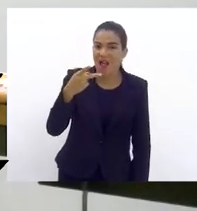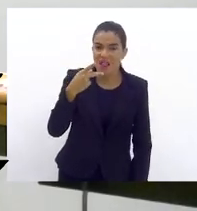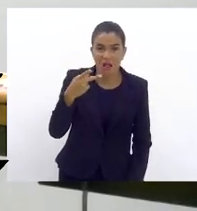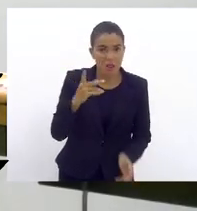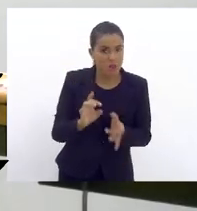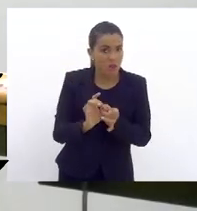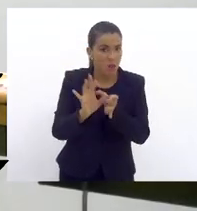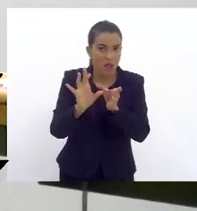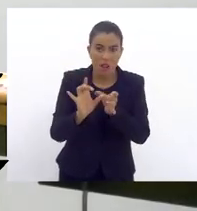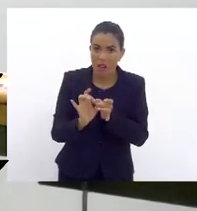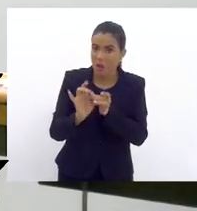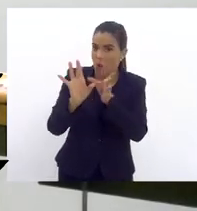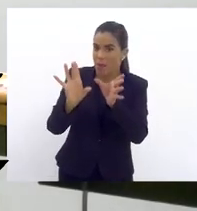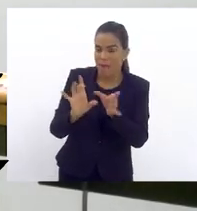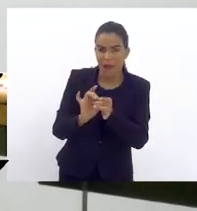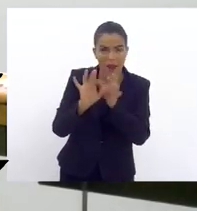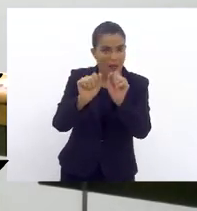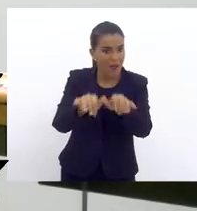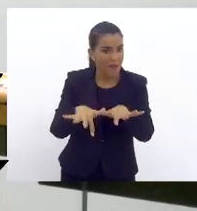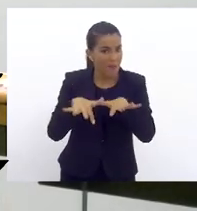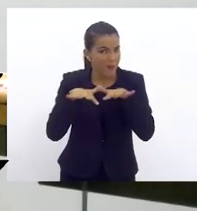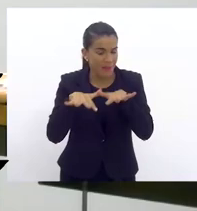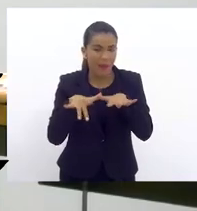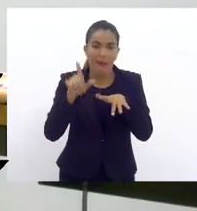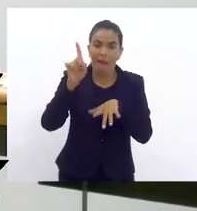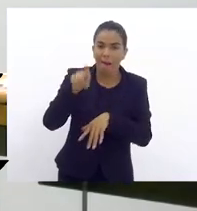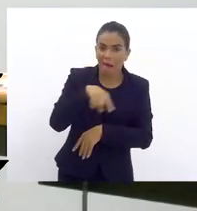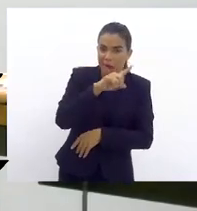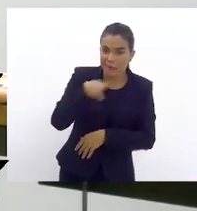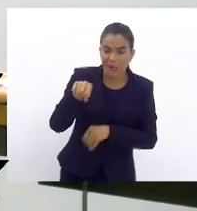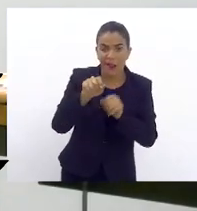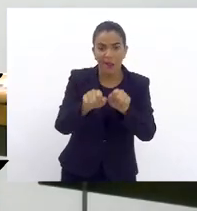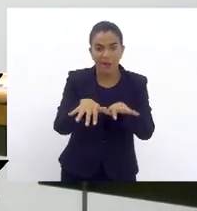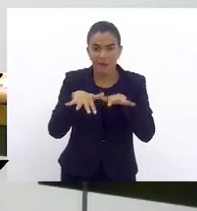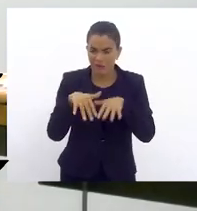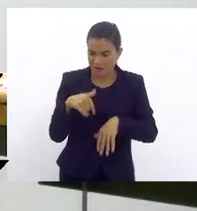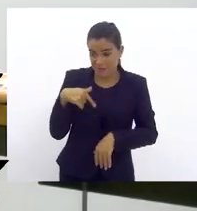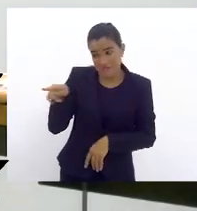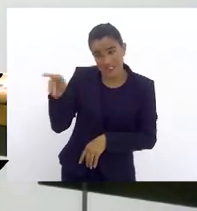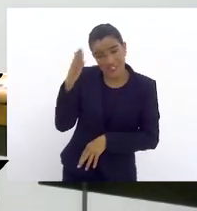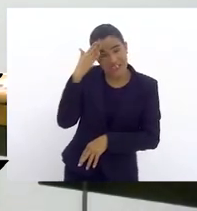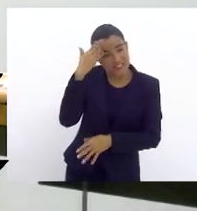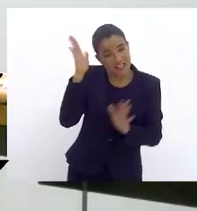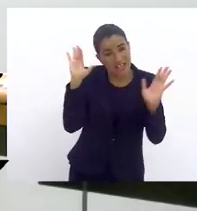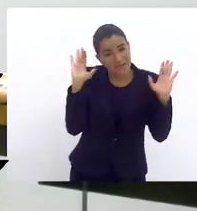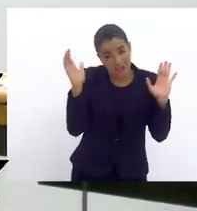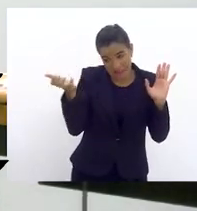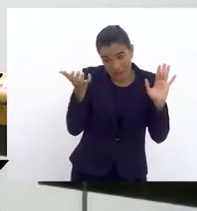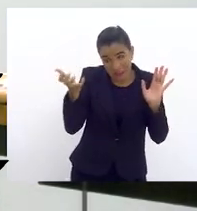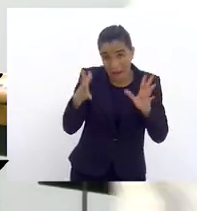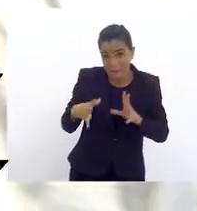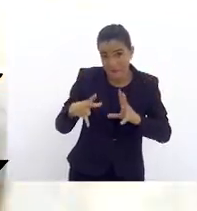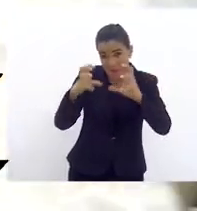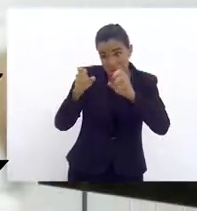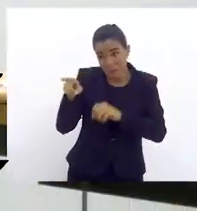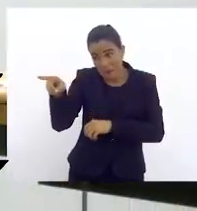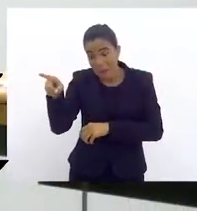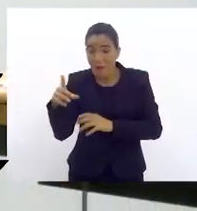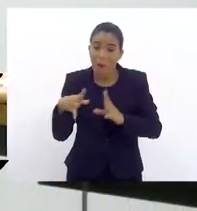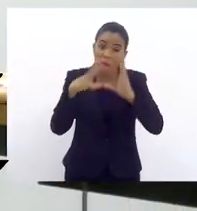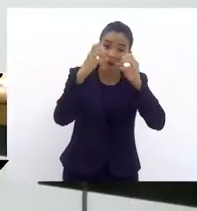não liberarmos o plenário falarmos a audiência eu falei assim Vocês que sabem vocês querem comprar briga com eles ou com a gente